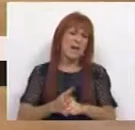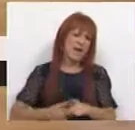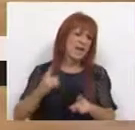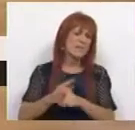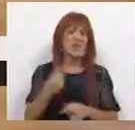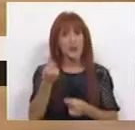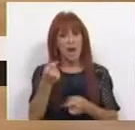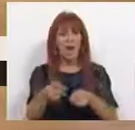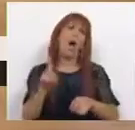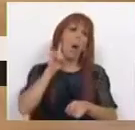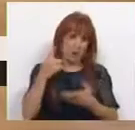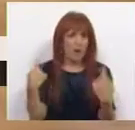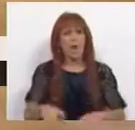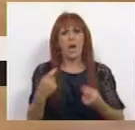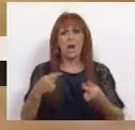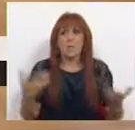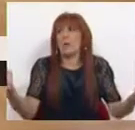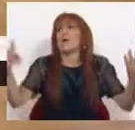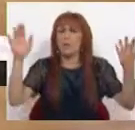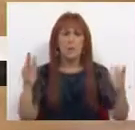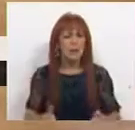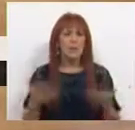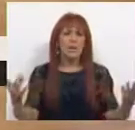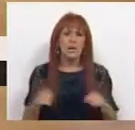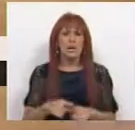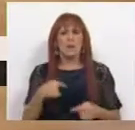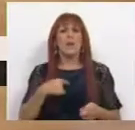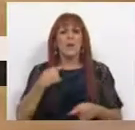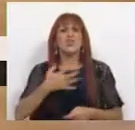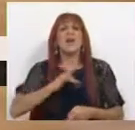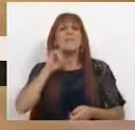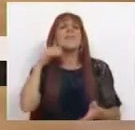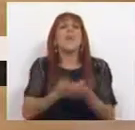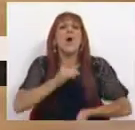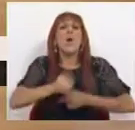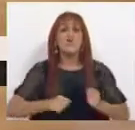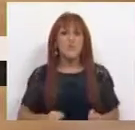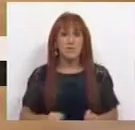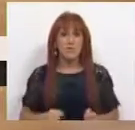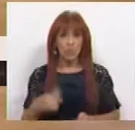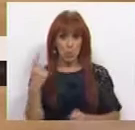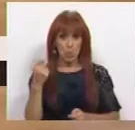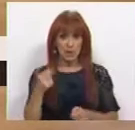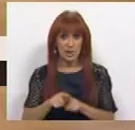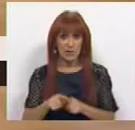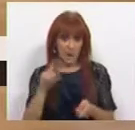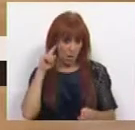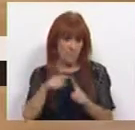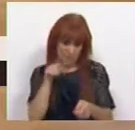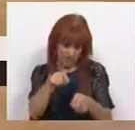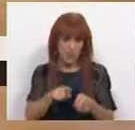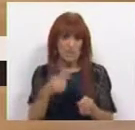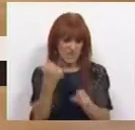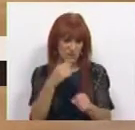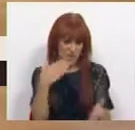mesma. Custa dinheiro? Custa. Mas caramba, quer dizer, vamos lá ver, o que é que nós queremos garantir? O dinheiro serve para isso mesmo,